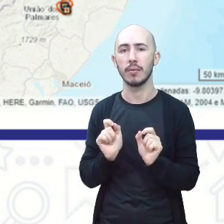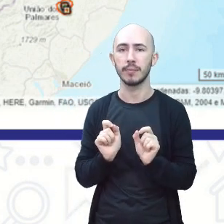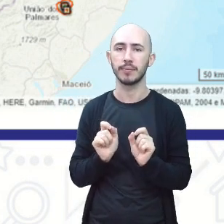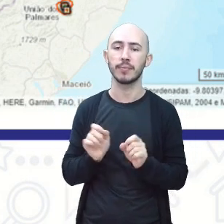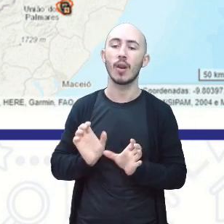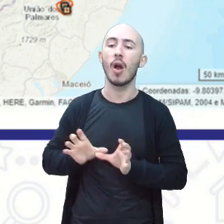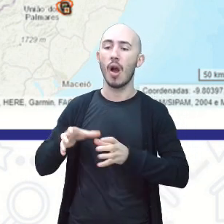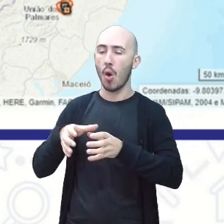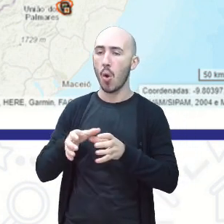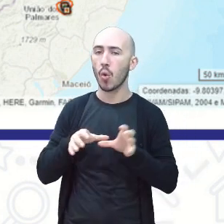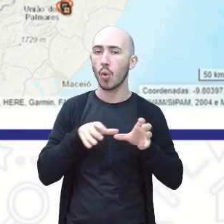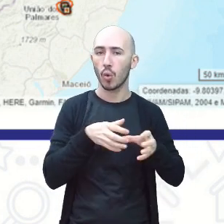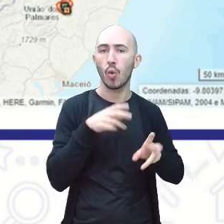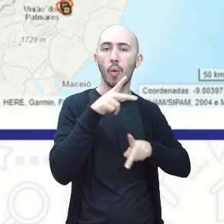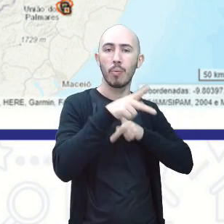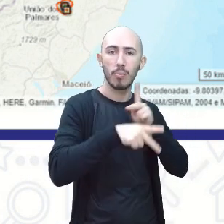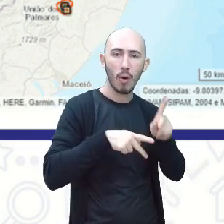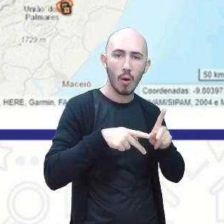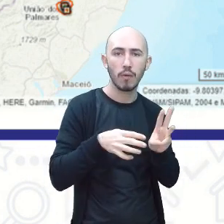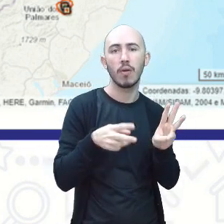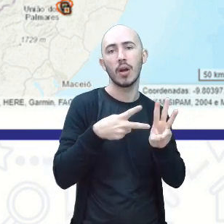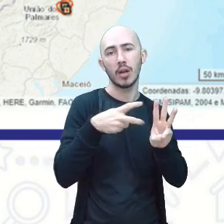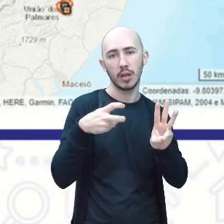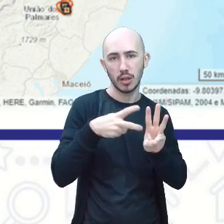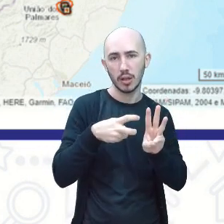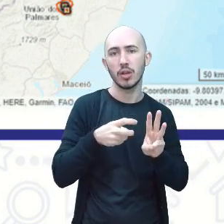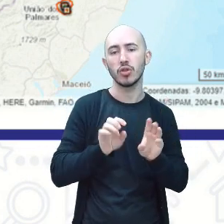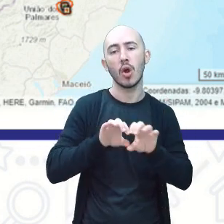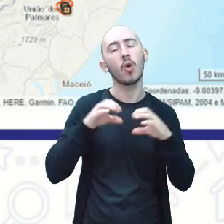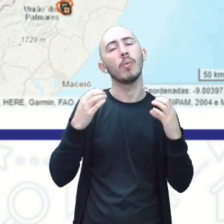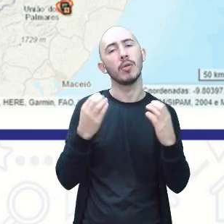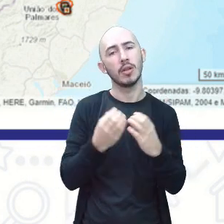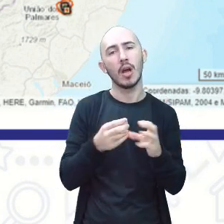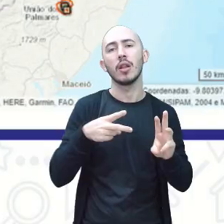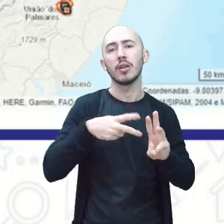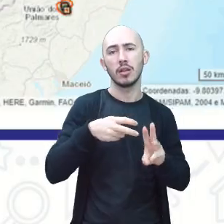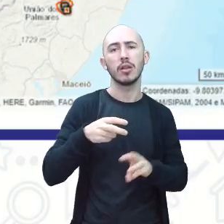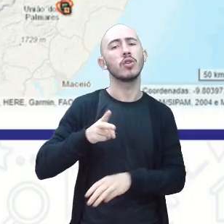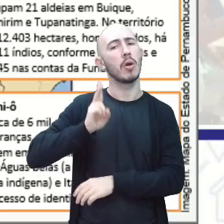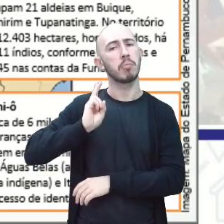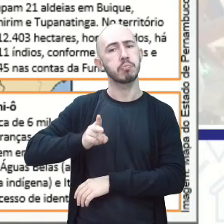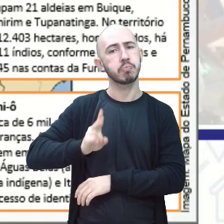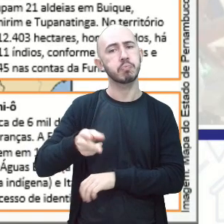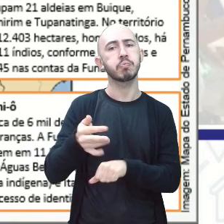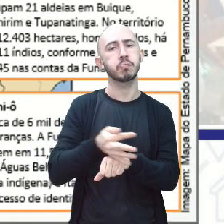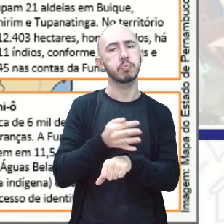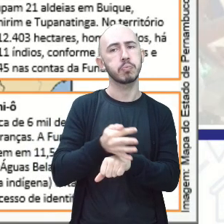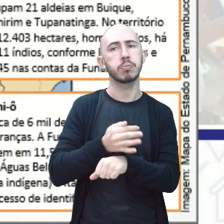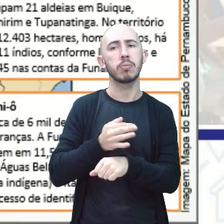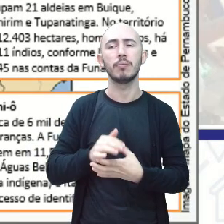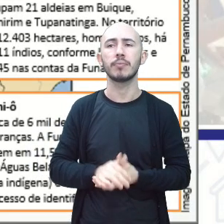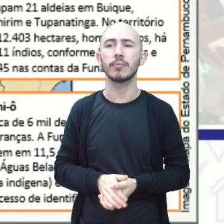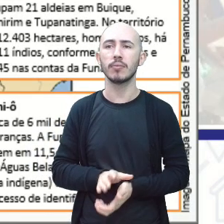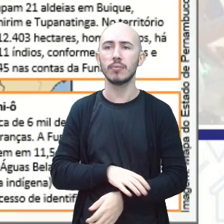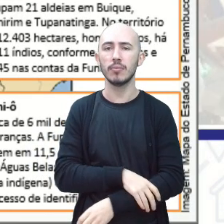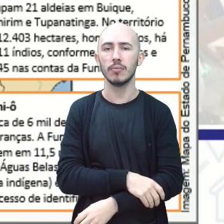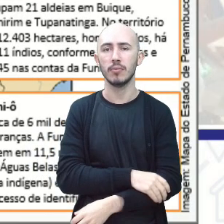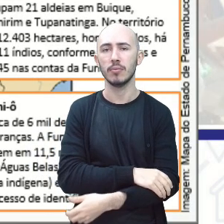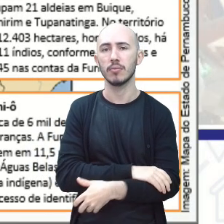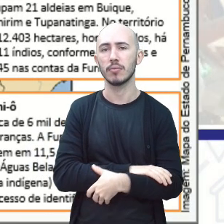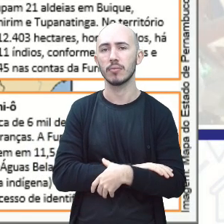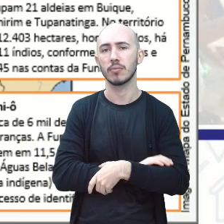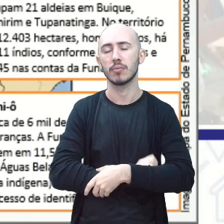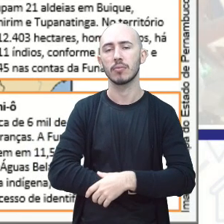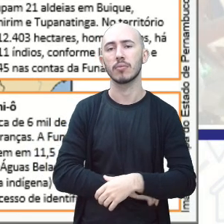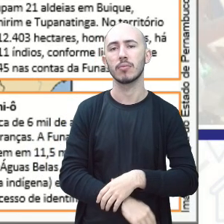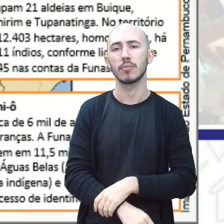né, temos povoados indígenas, né, ou comunidades indígenas ainda resistentes, né. Aqui, ó, para você ter